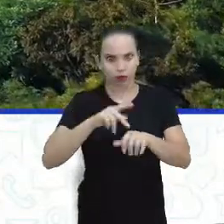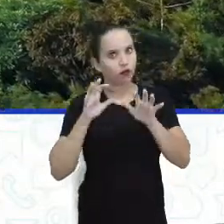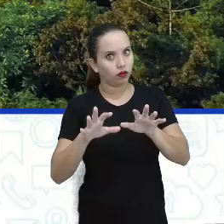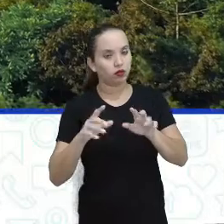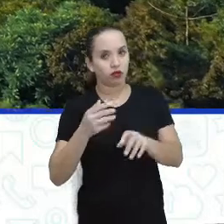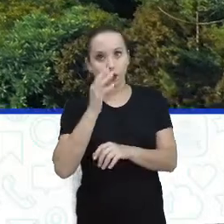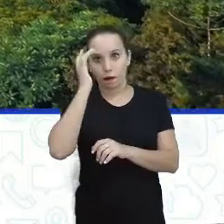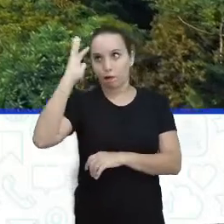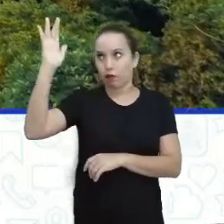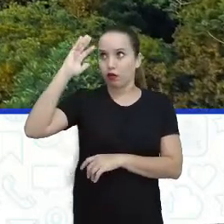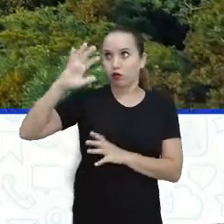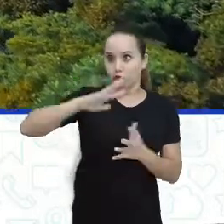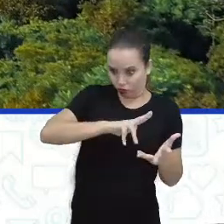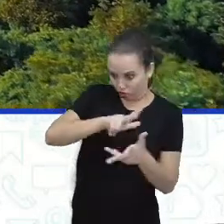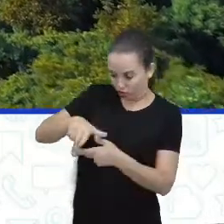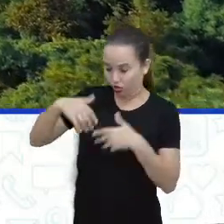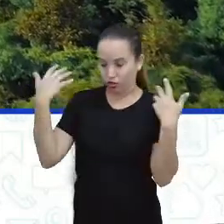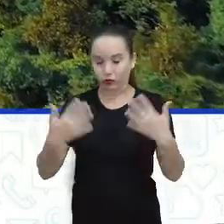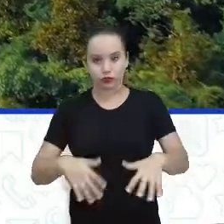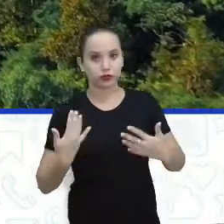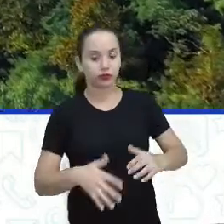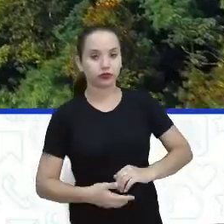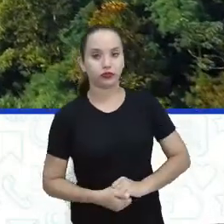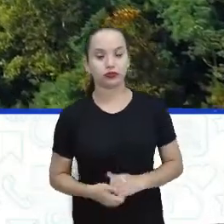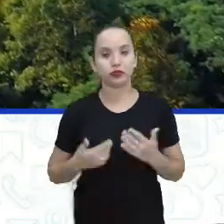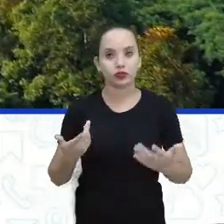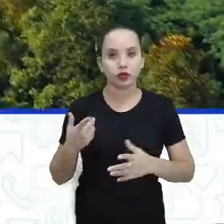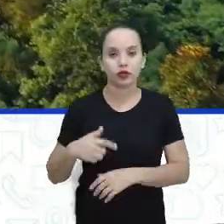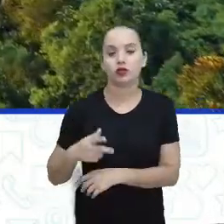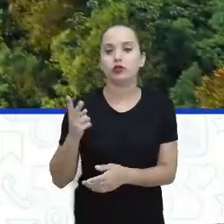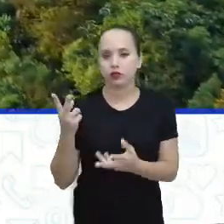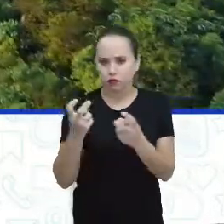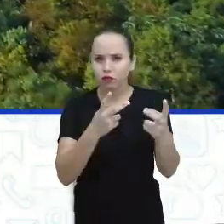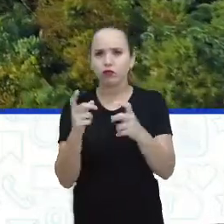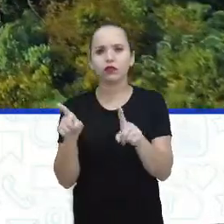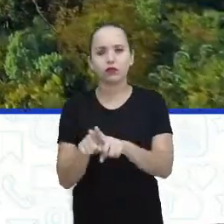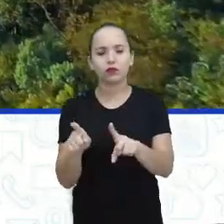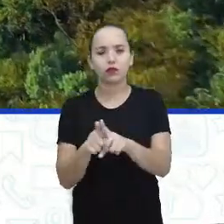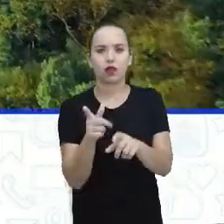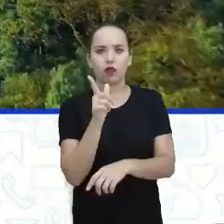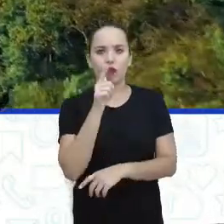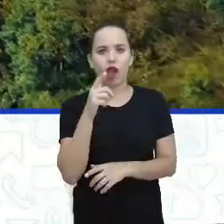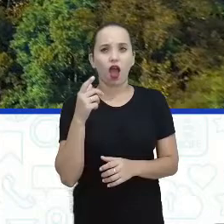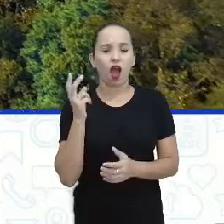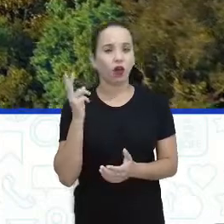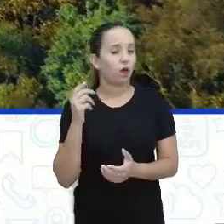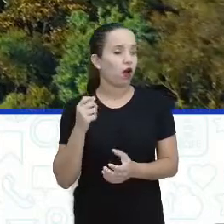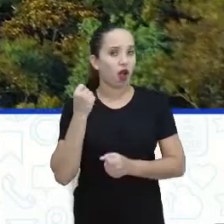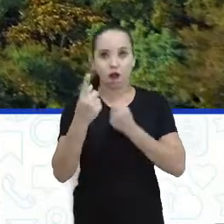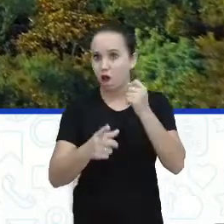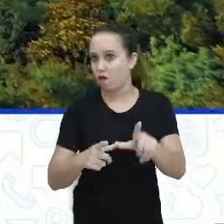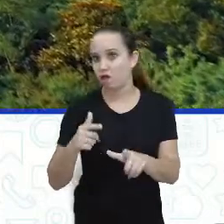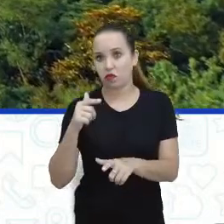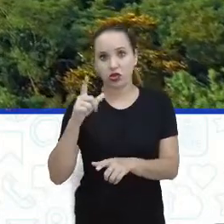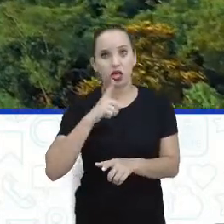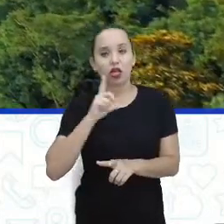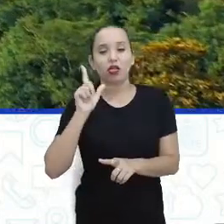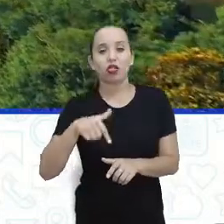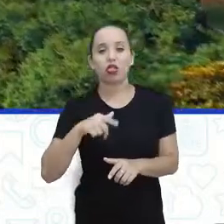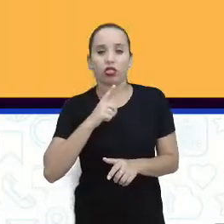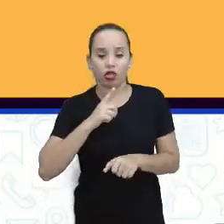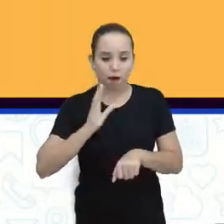tá? E, como a gente está percebendo, a água nem sempre está localizada próxima à população que vai necessitar desse recurso para